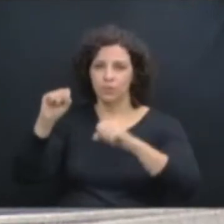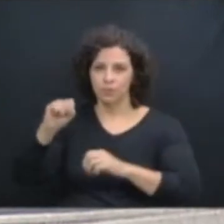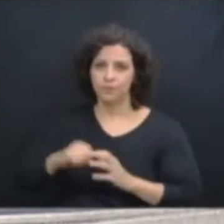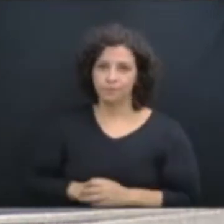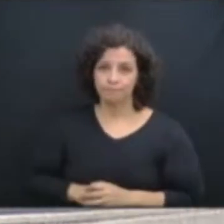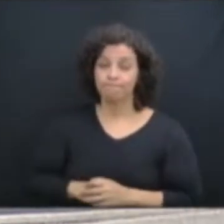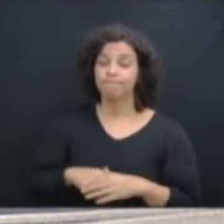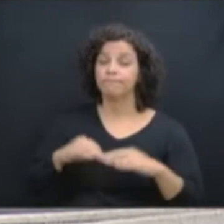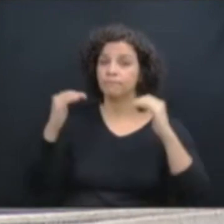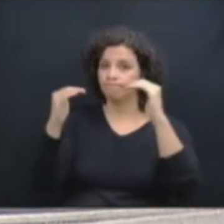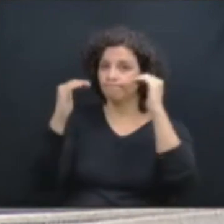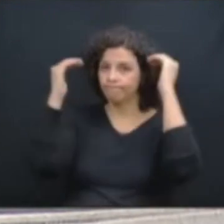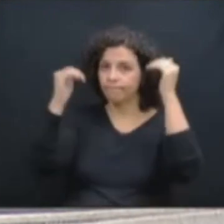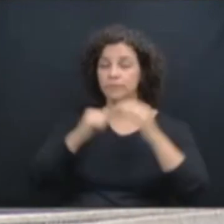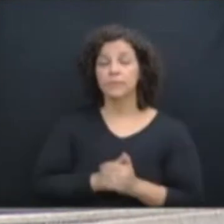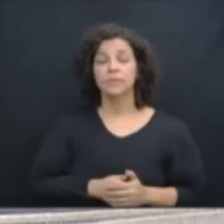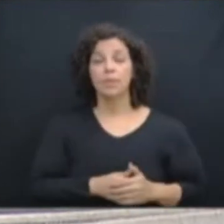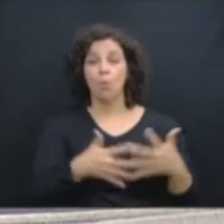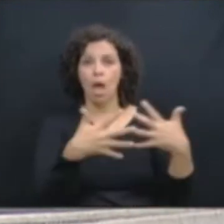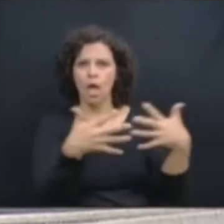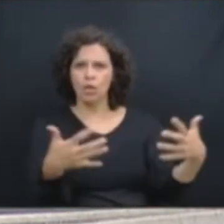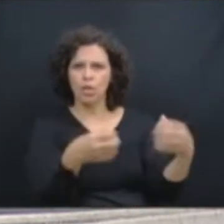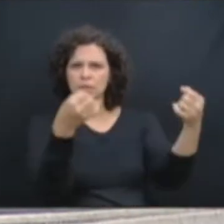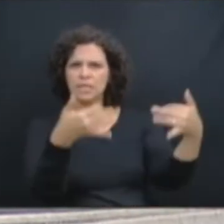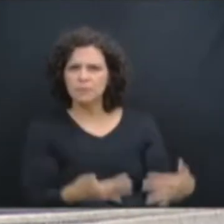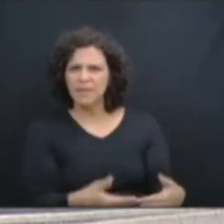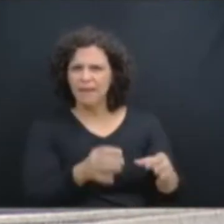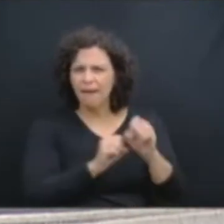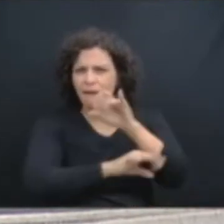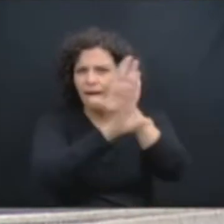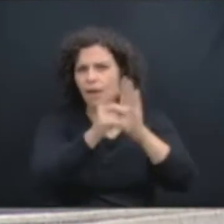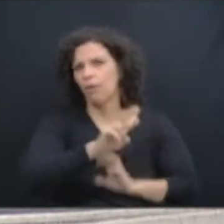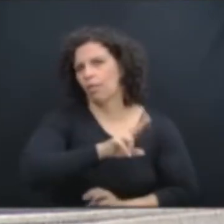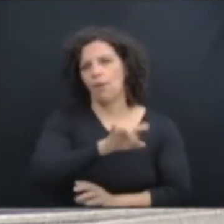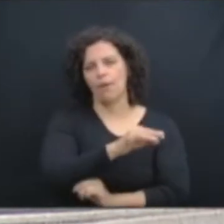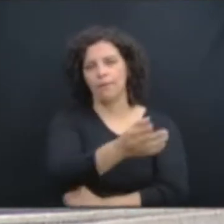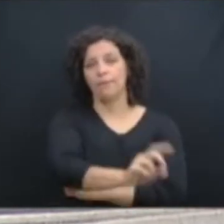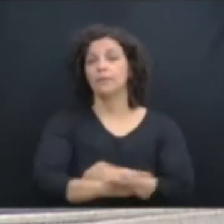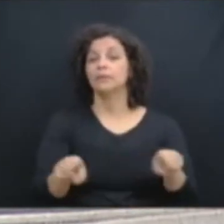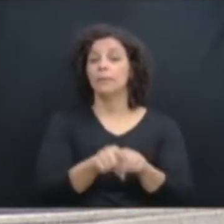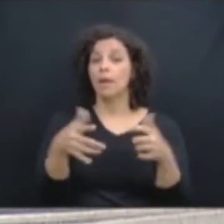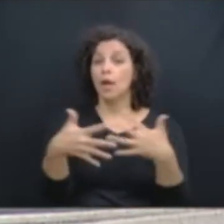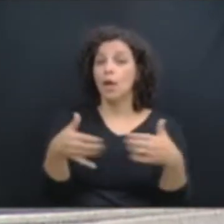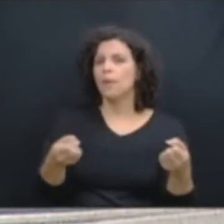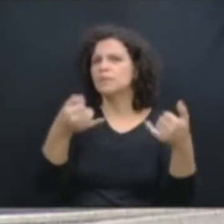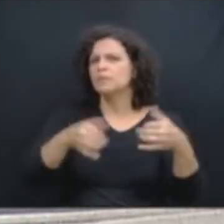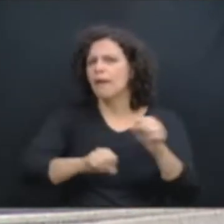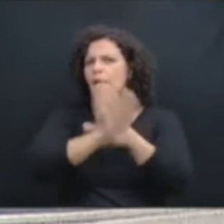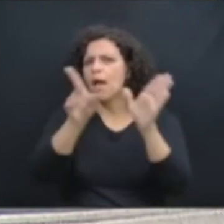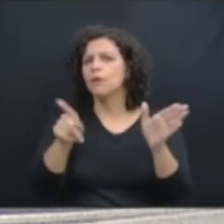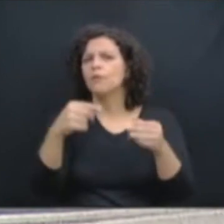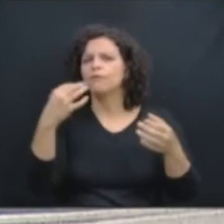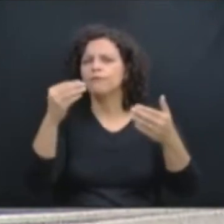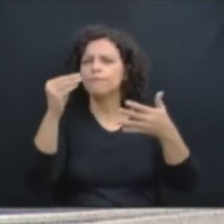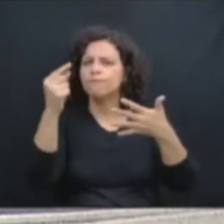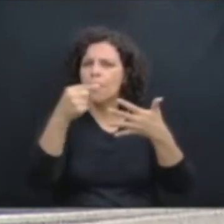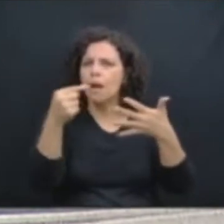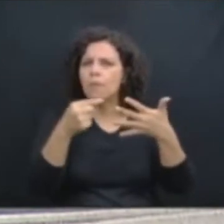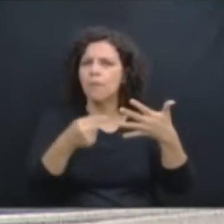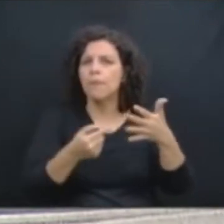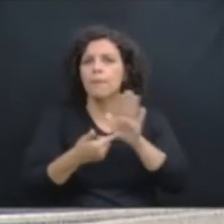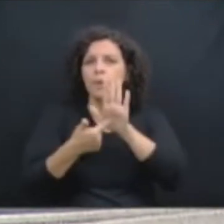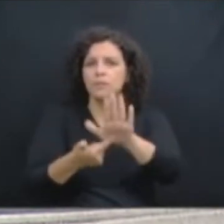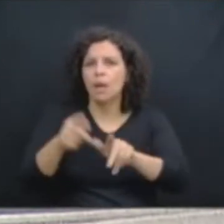que a Copel anota não é fidedigna. Não traz clareza o suficiente que o povo do